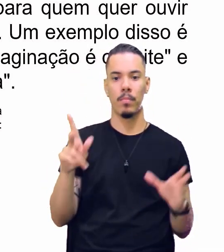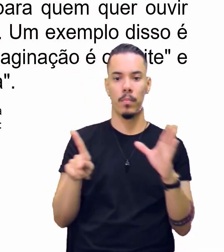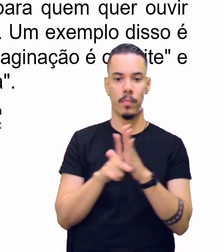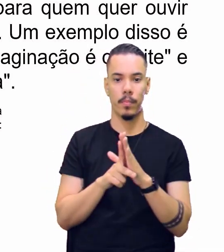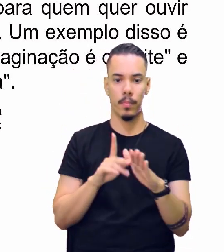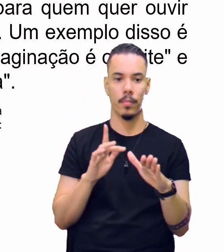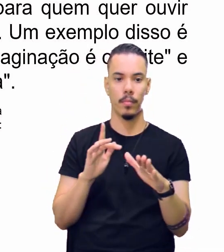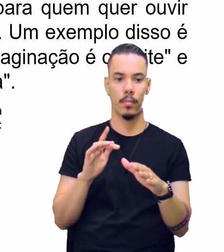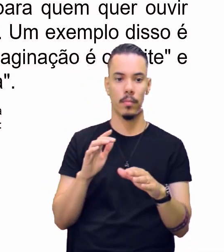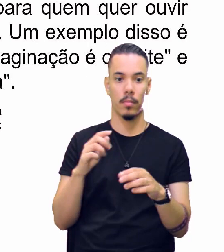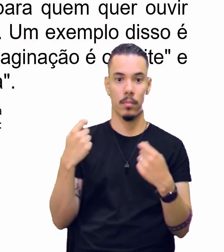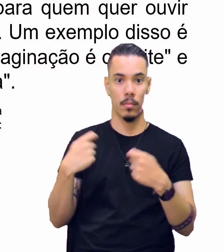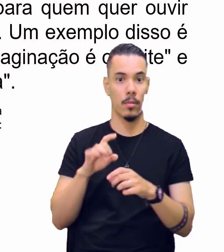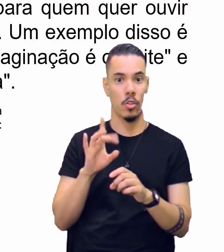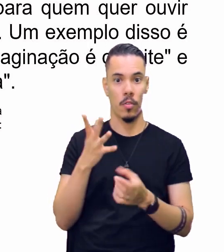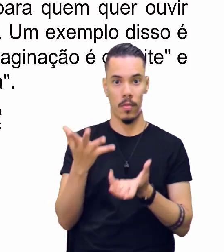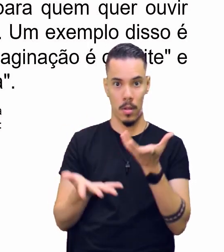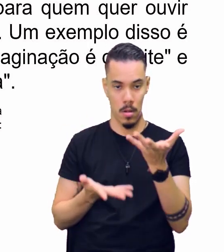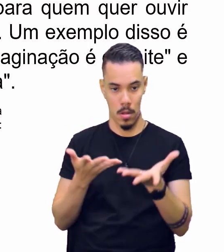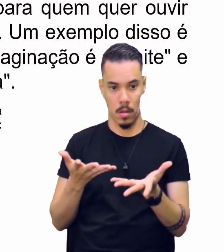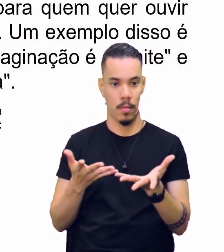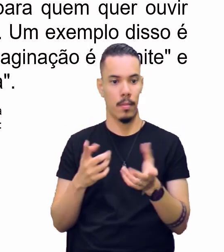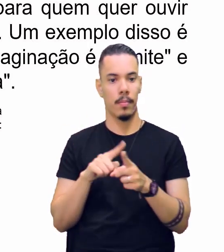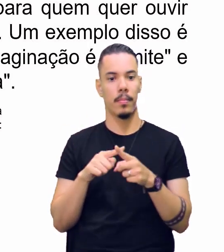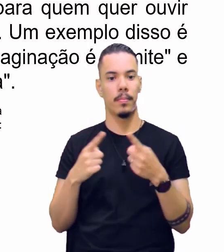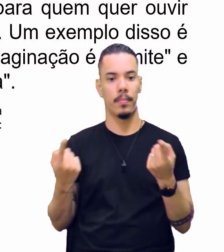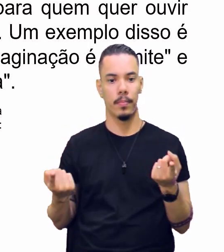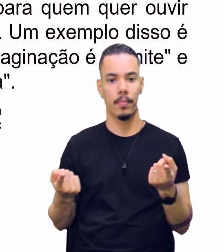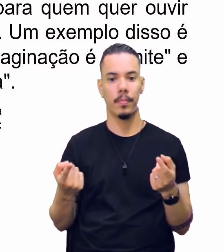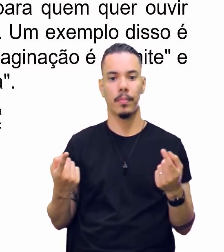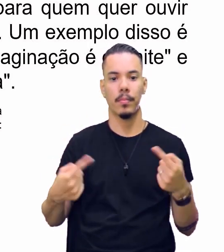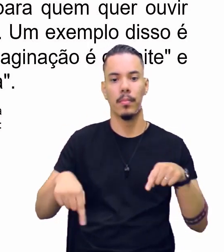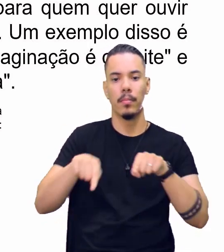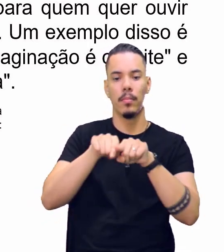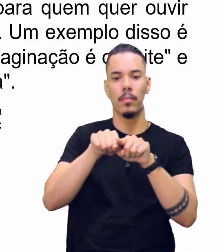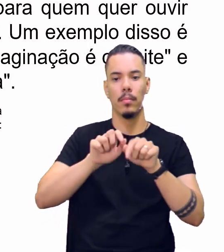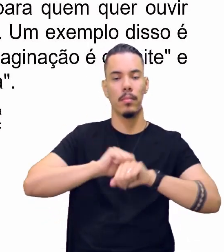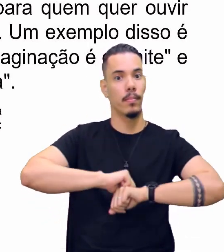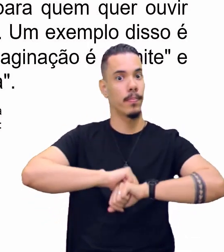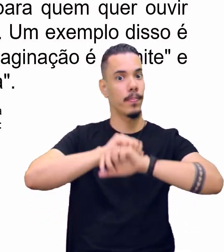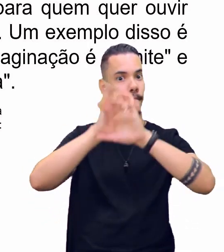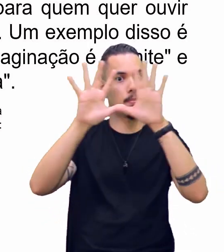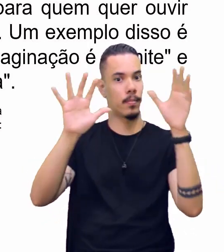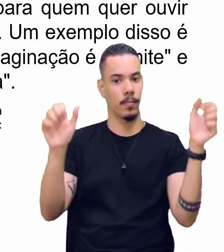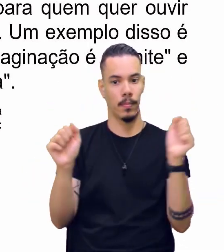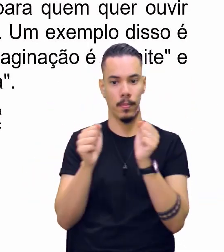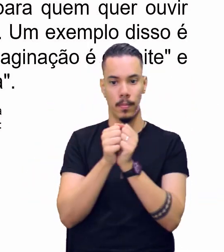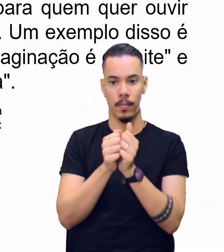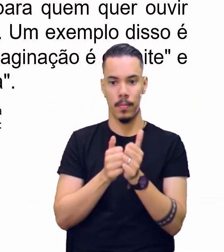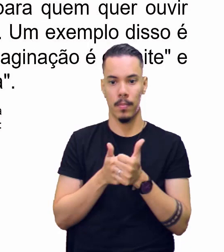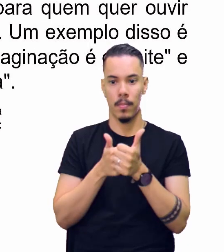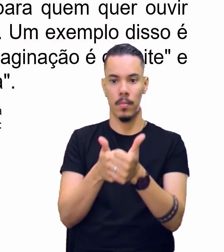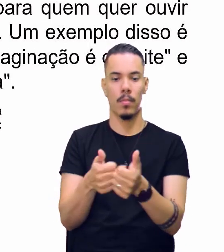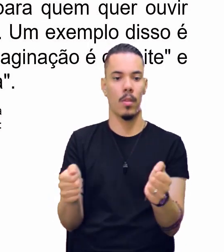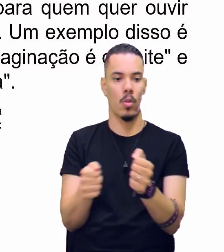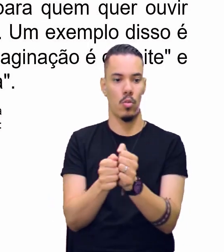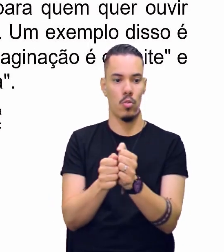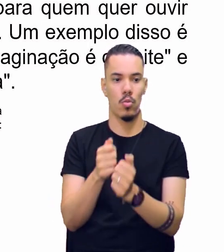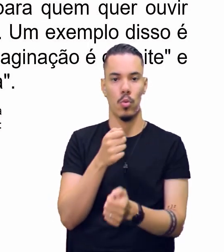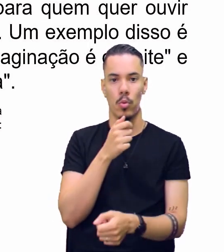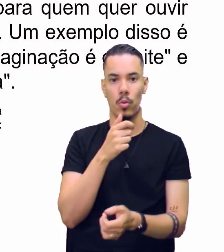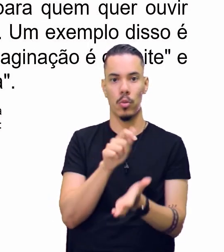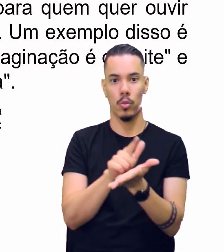somente para falar. A colaboração e a transparência juntas, a partir do jornalismo, fazem das